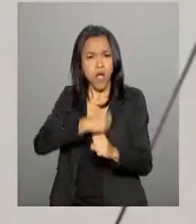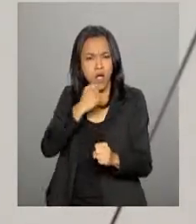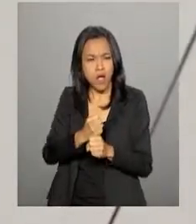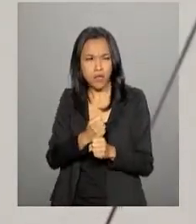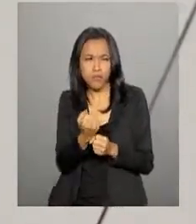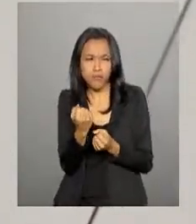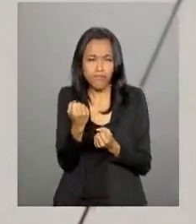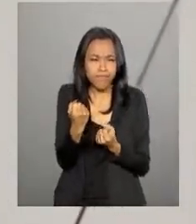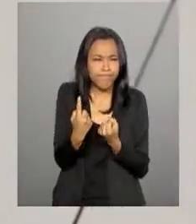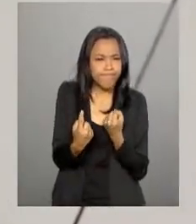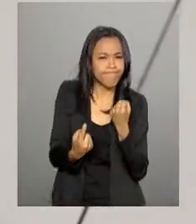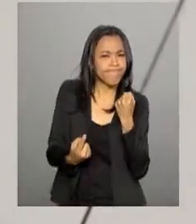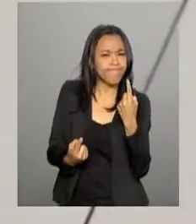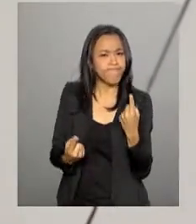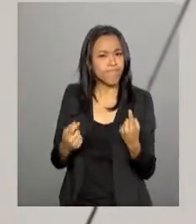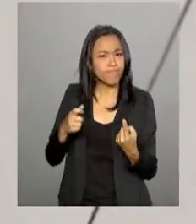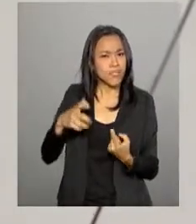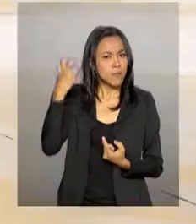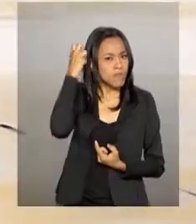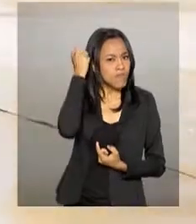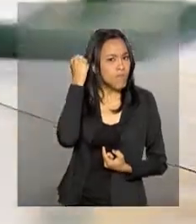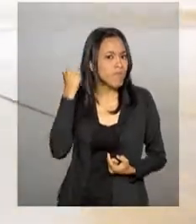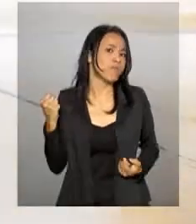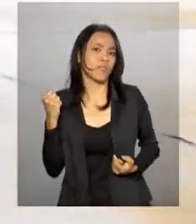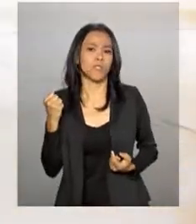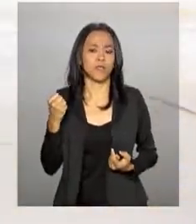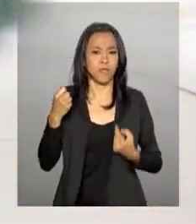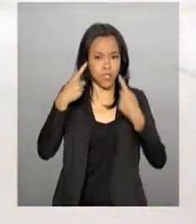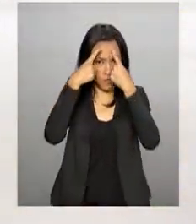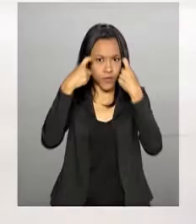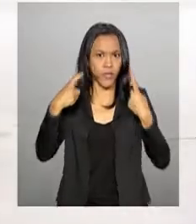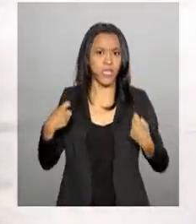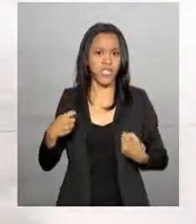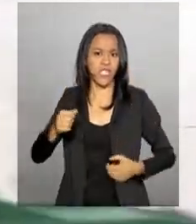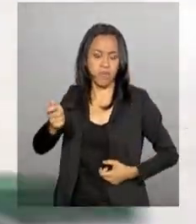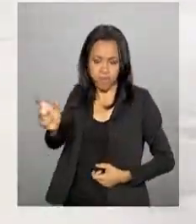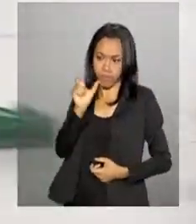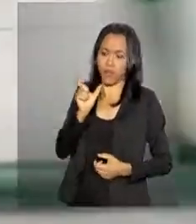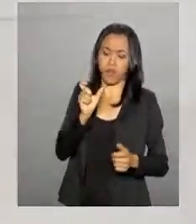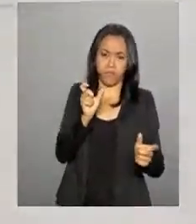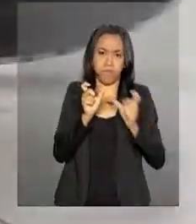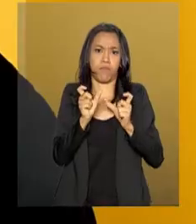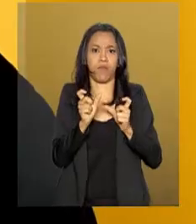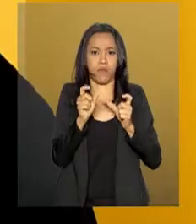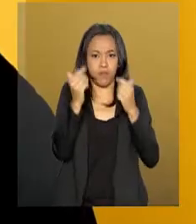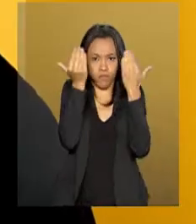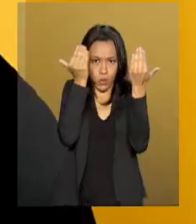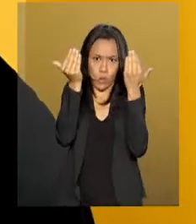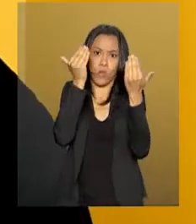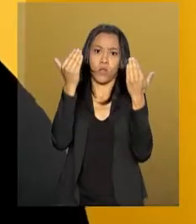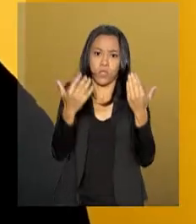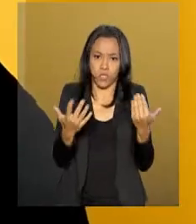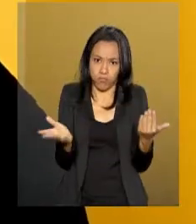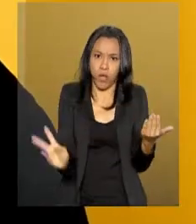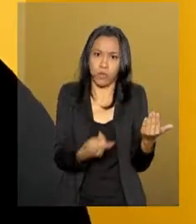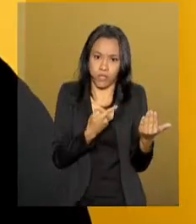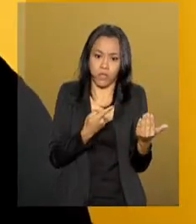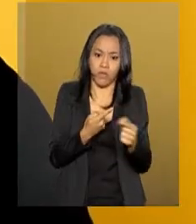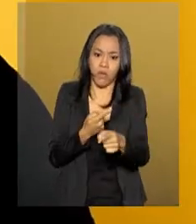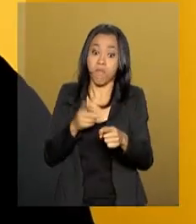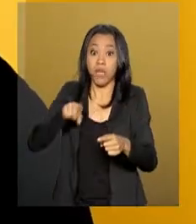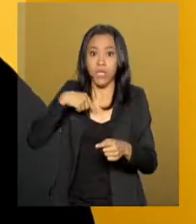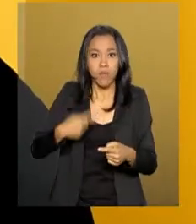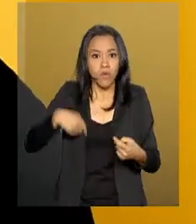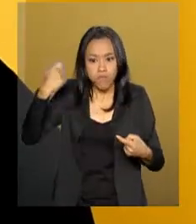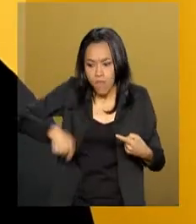pequenas agressões, como puxões de cabelo, seguidos de violência verbal e psicológica. Mas as agressões passaram a ficar